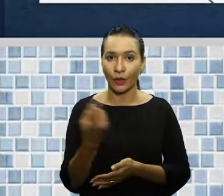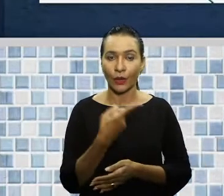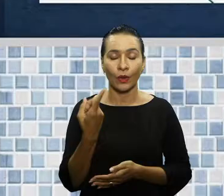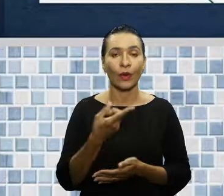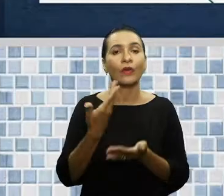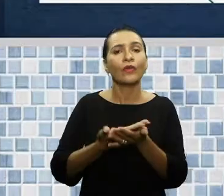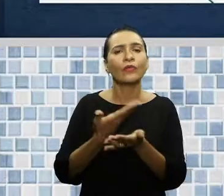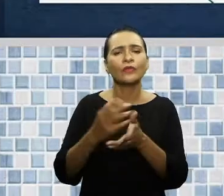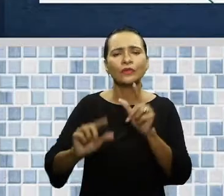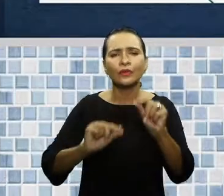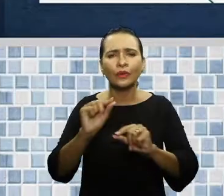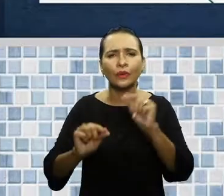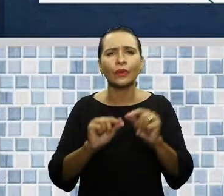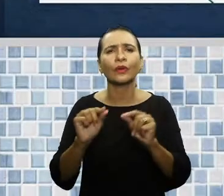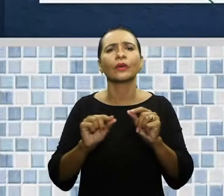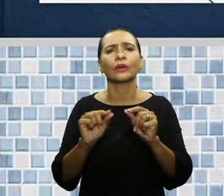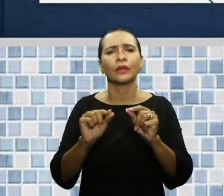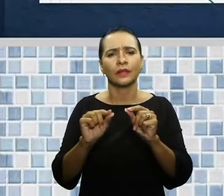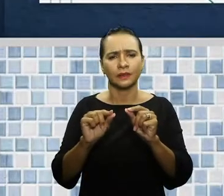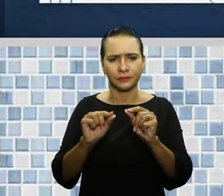de alguns pontos,